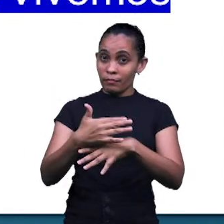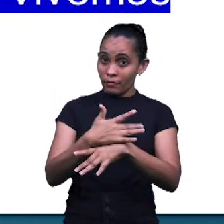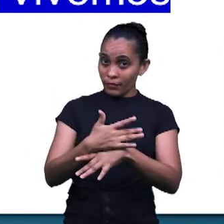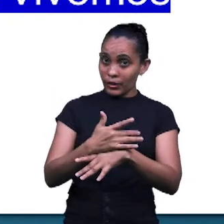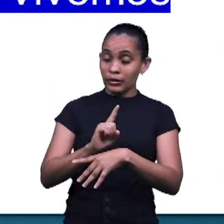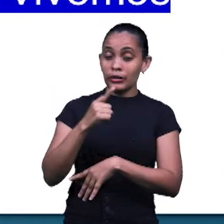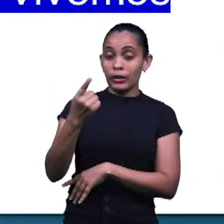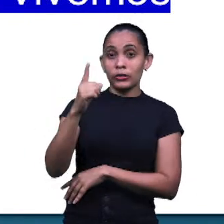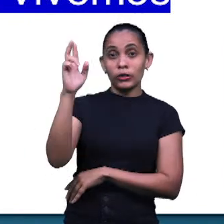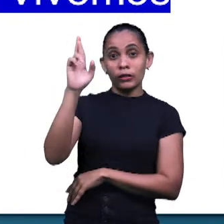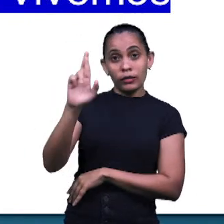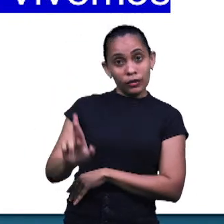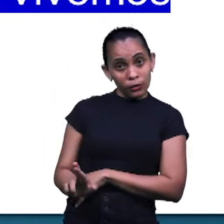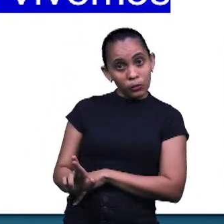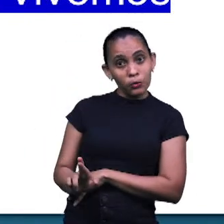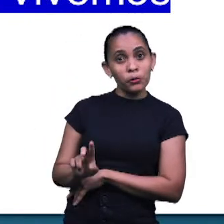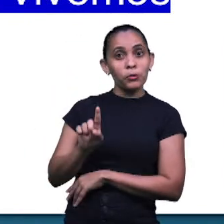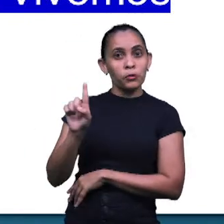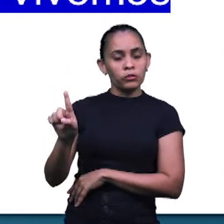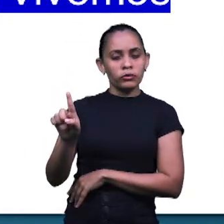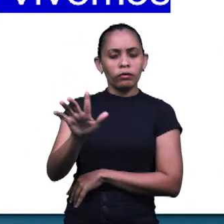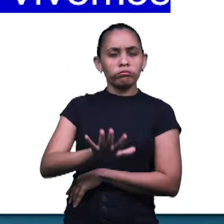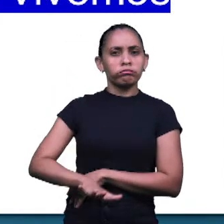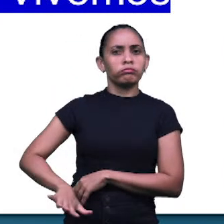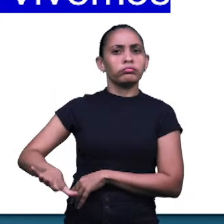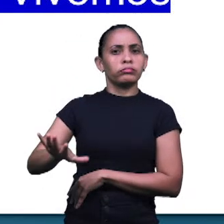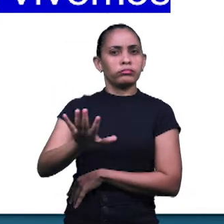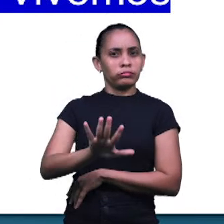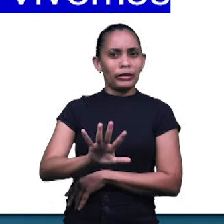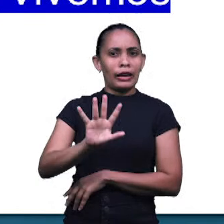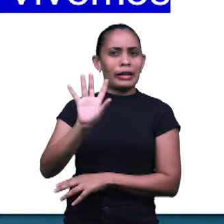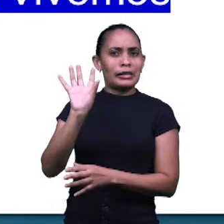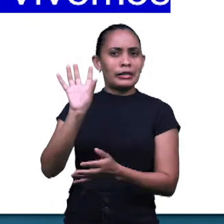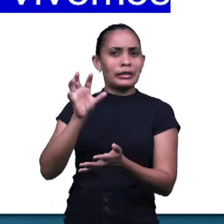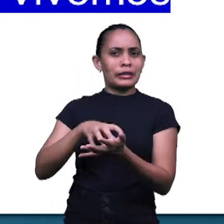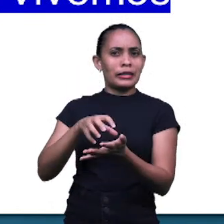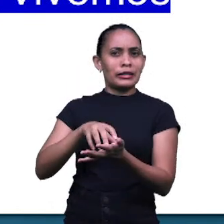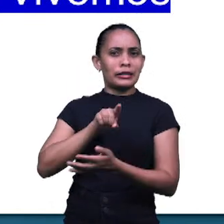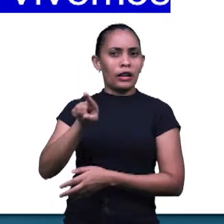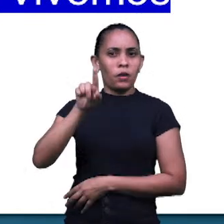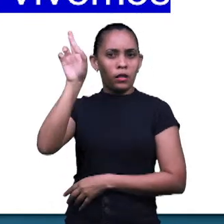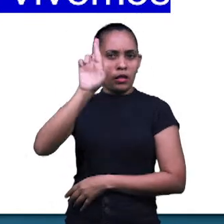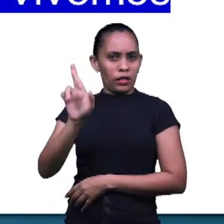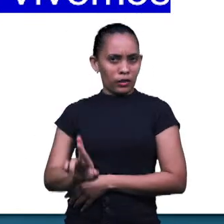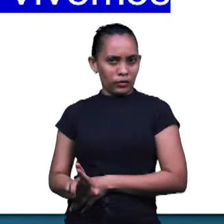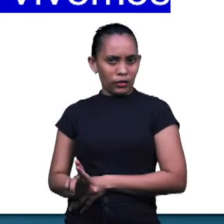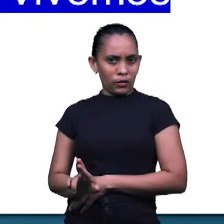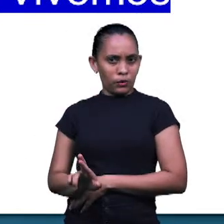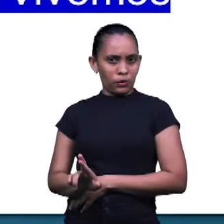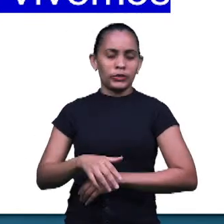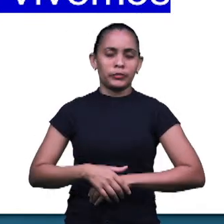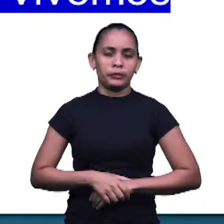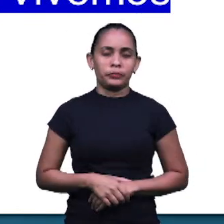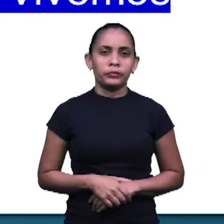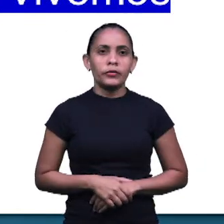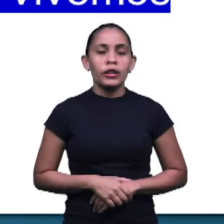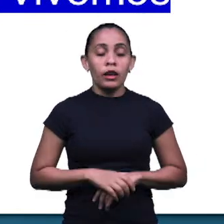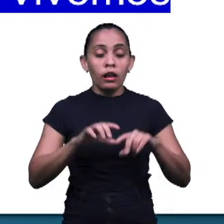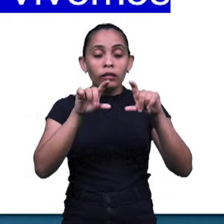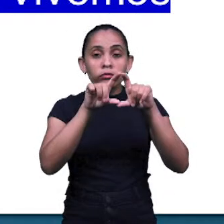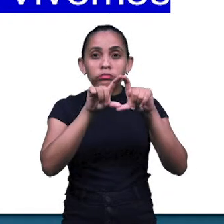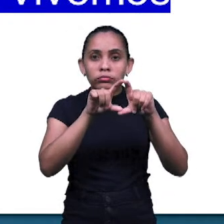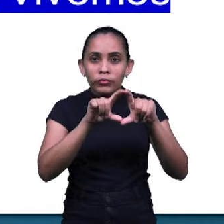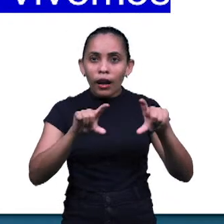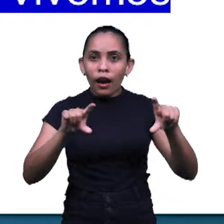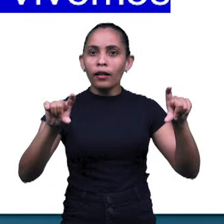Votkinsk. Votkinsk fica na região ali bem central da Rússia, chamada Udmurtia. E ela escreveu uma frase